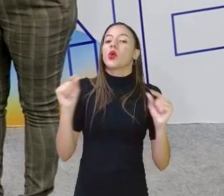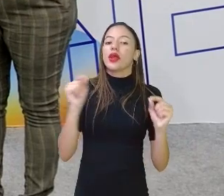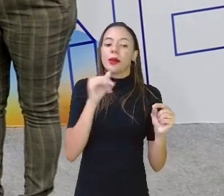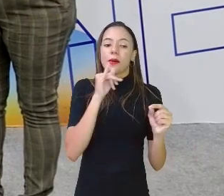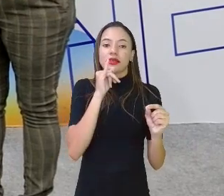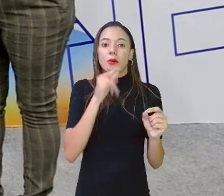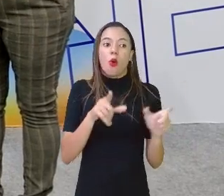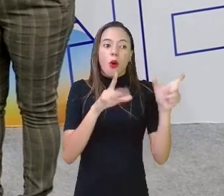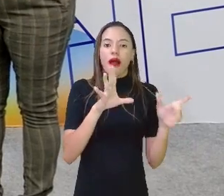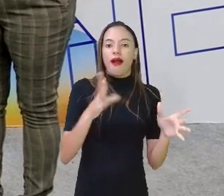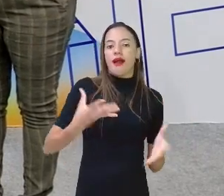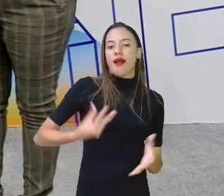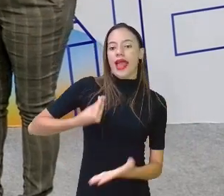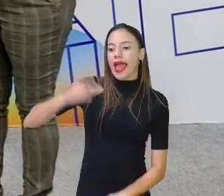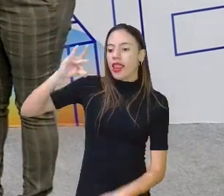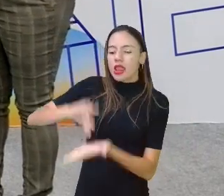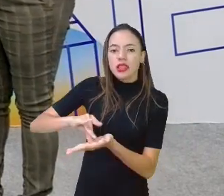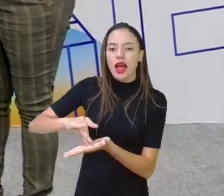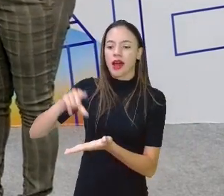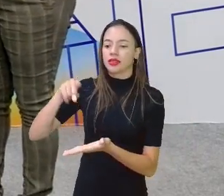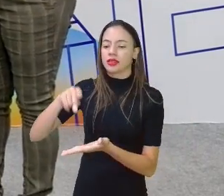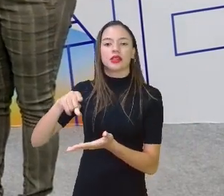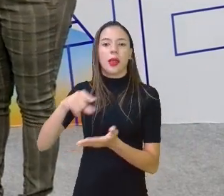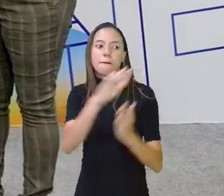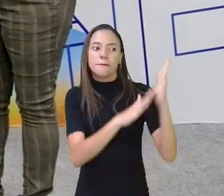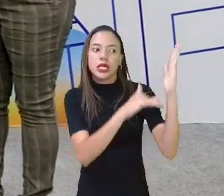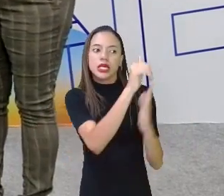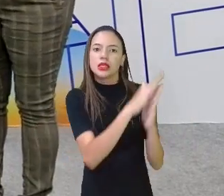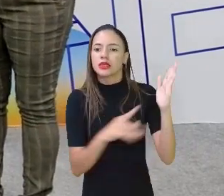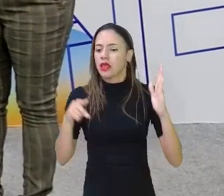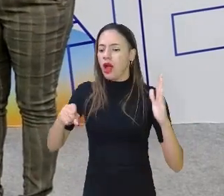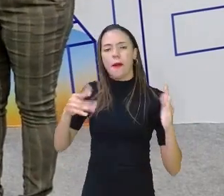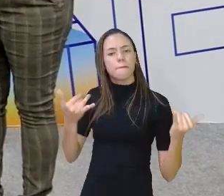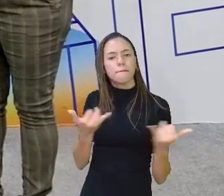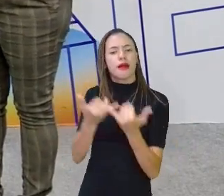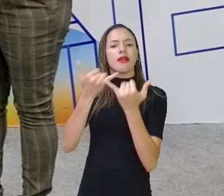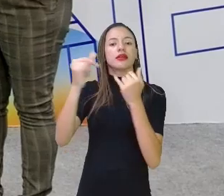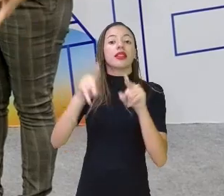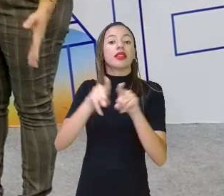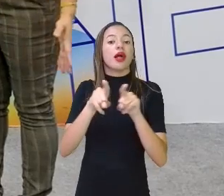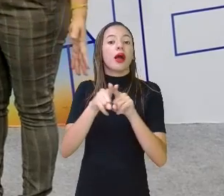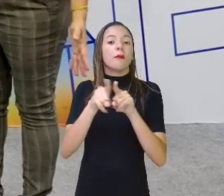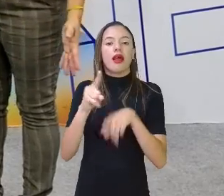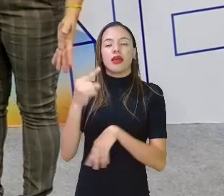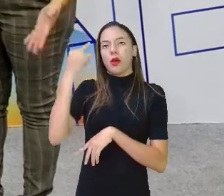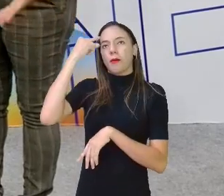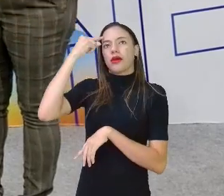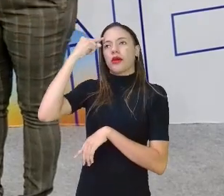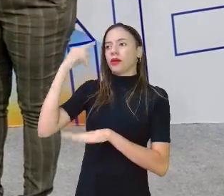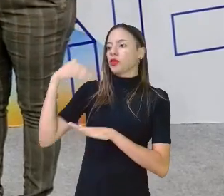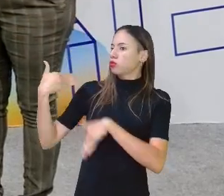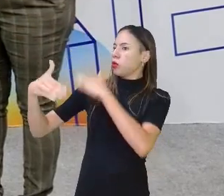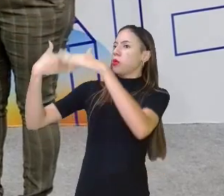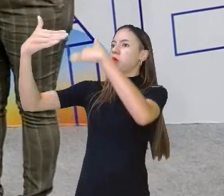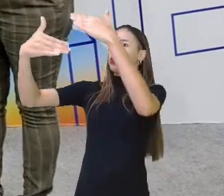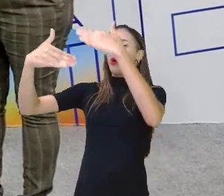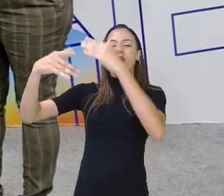realidade. E depois, quando avançou mais no pensamento, ele voltou a